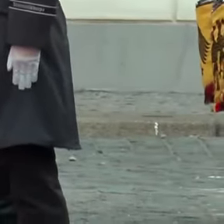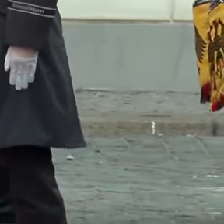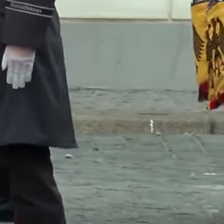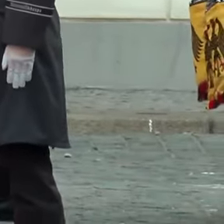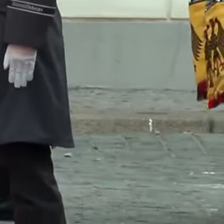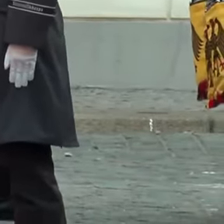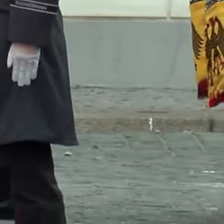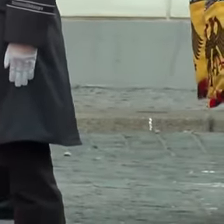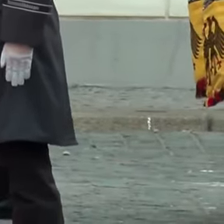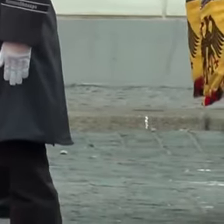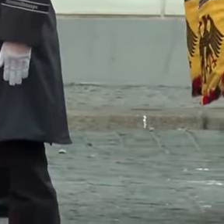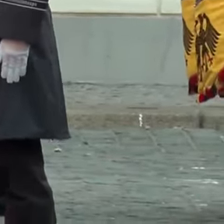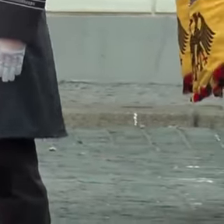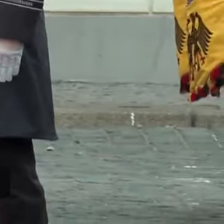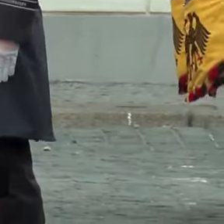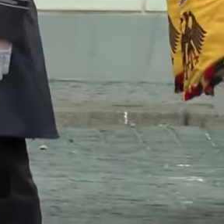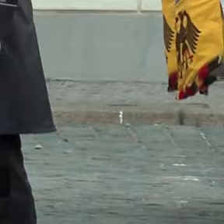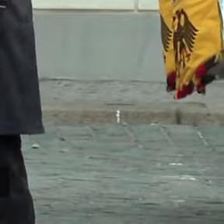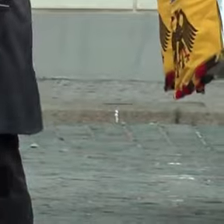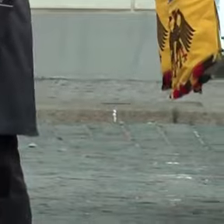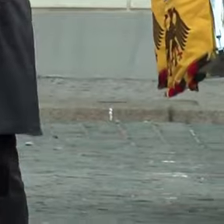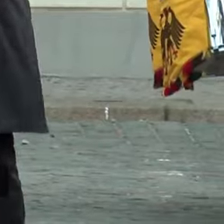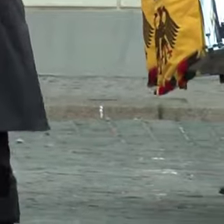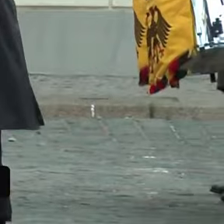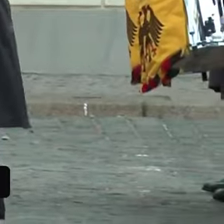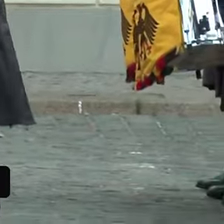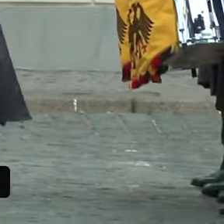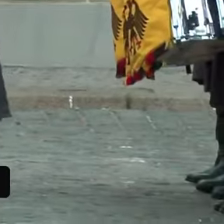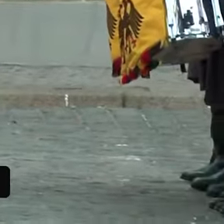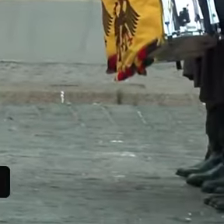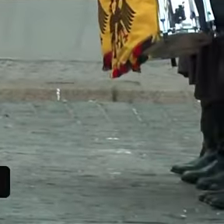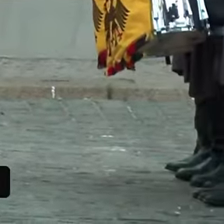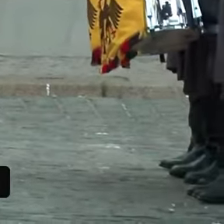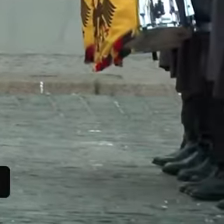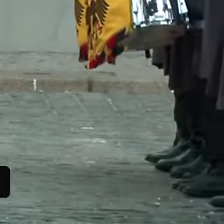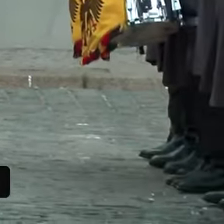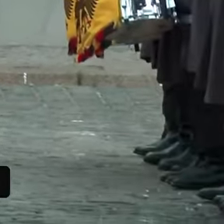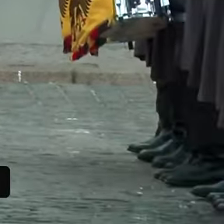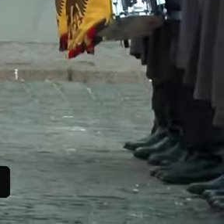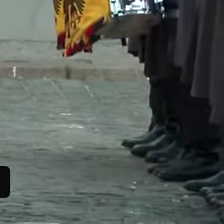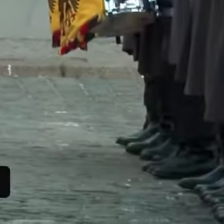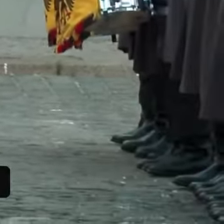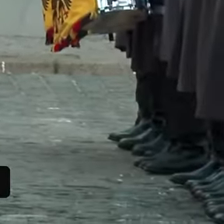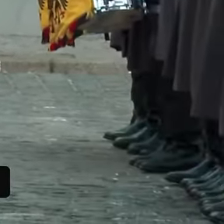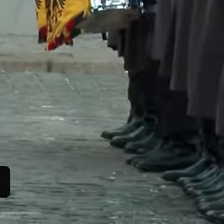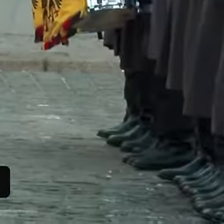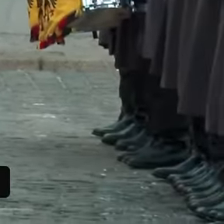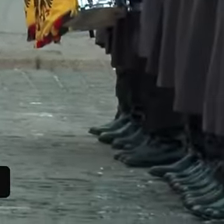Thank you.